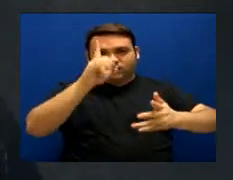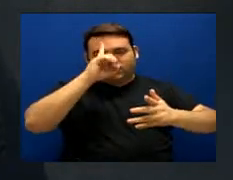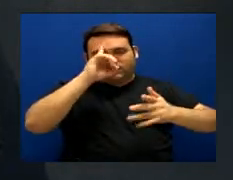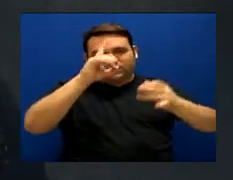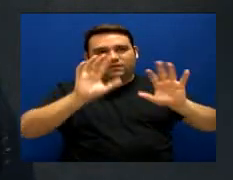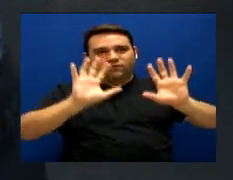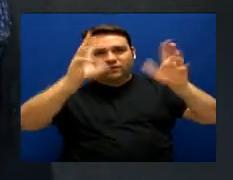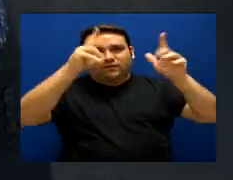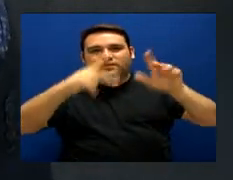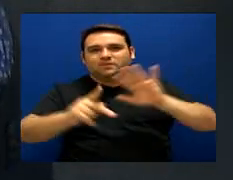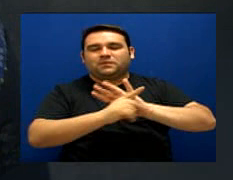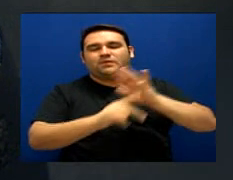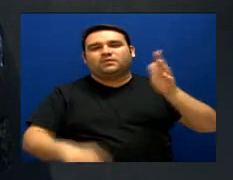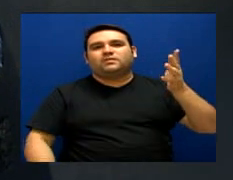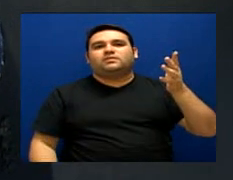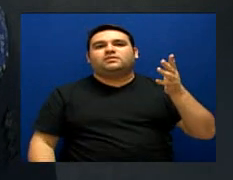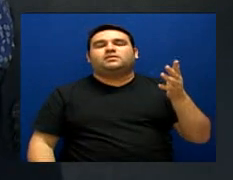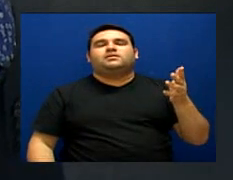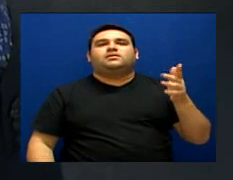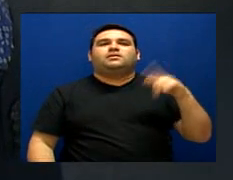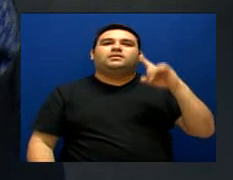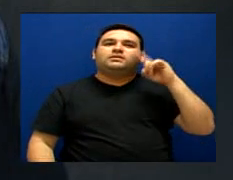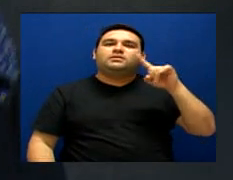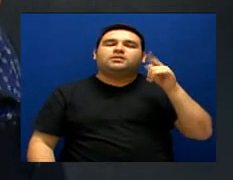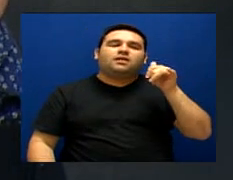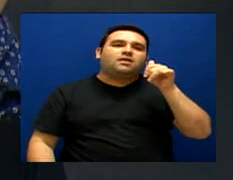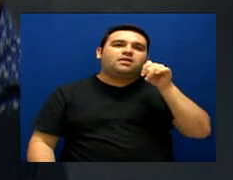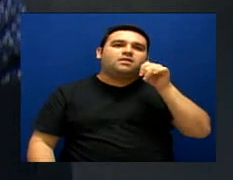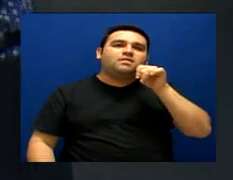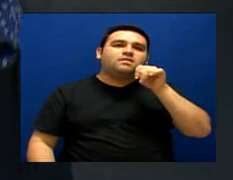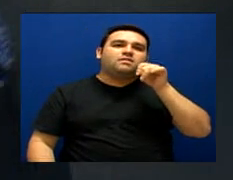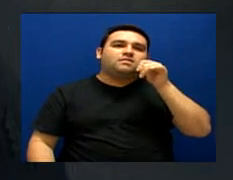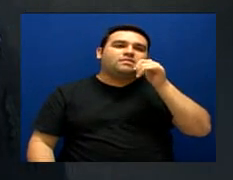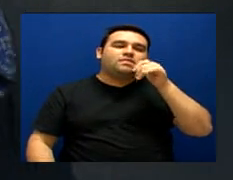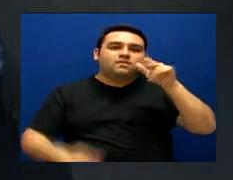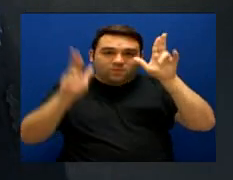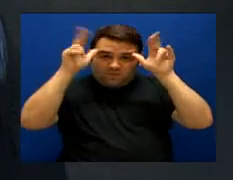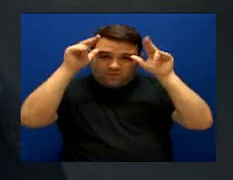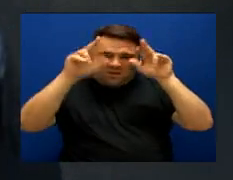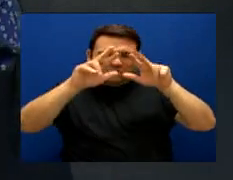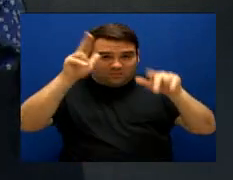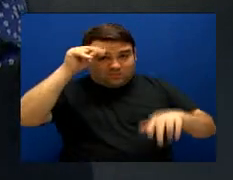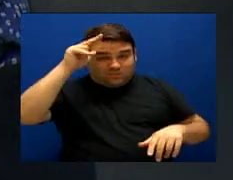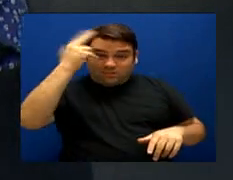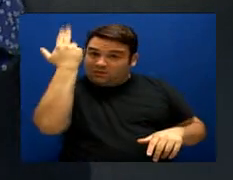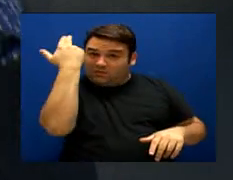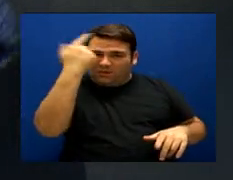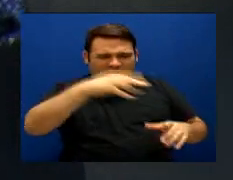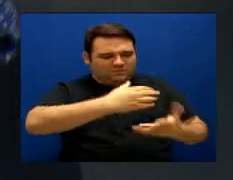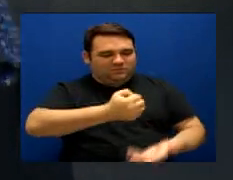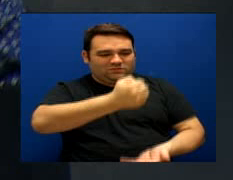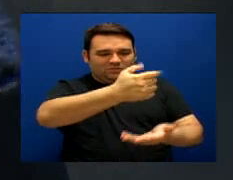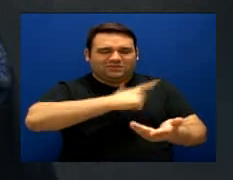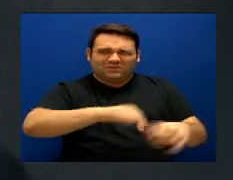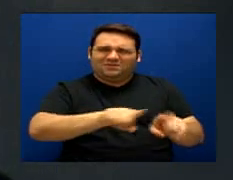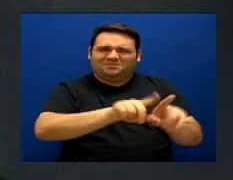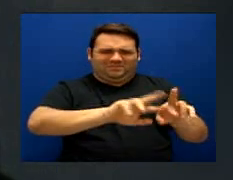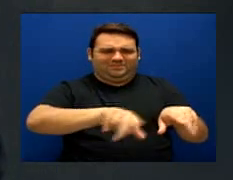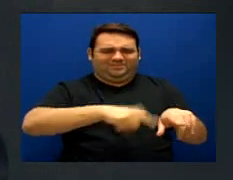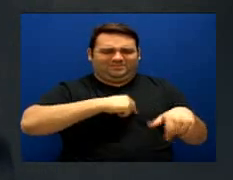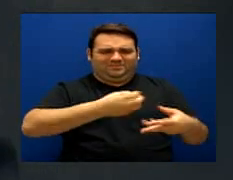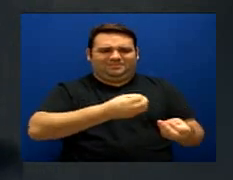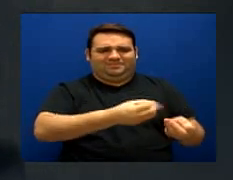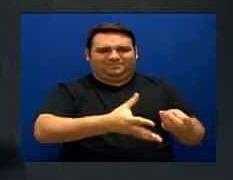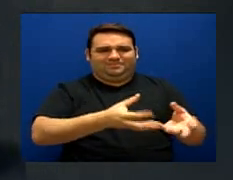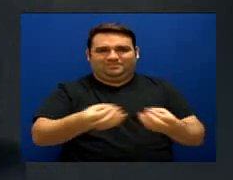datas festivas, de dia da Páscoa, essa coisa toda, que vende a rodo, coelhinho e outros